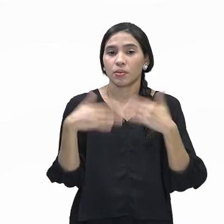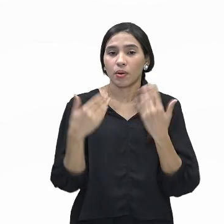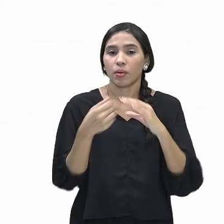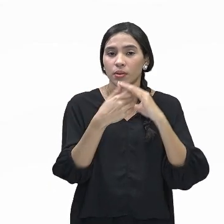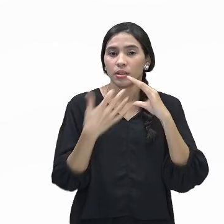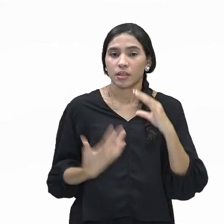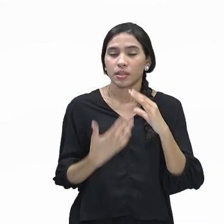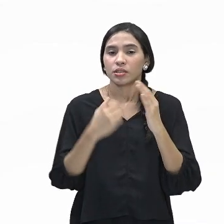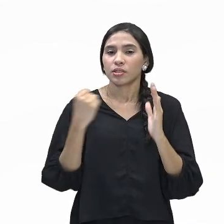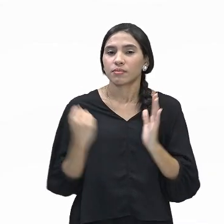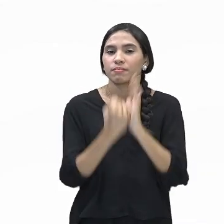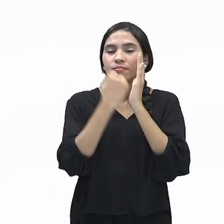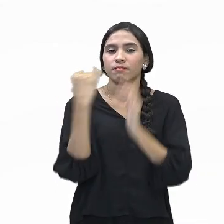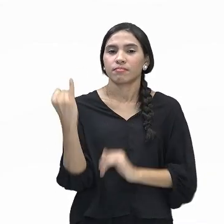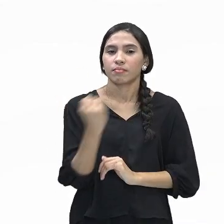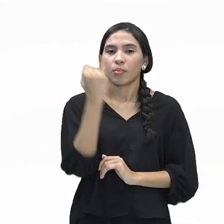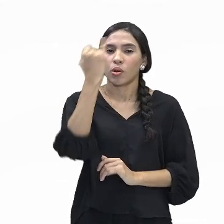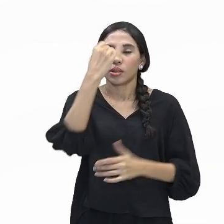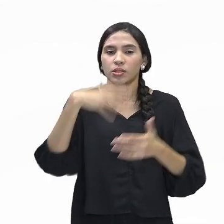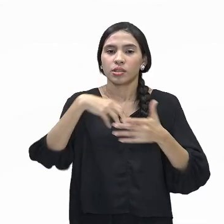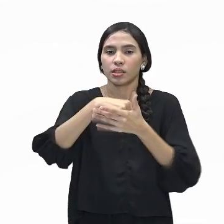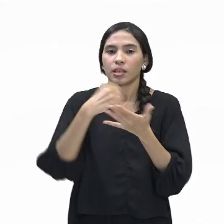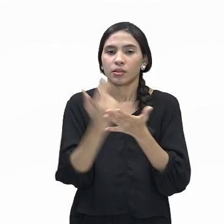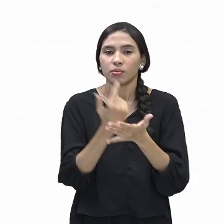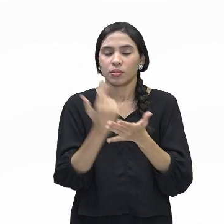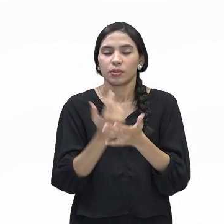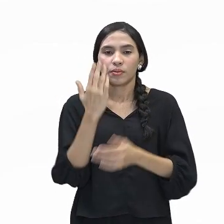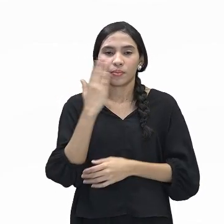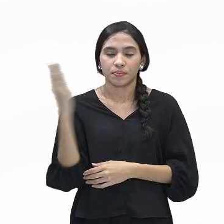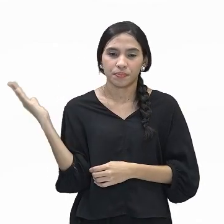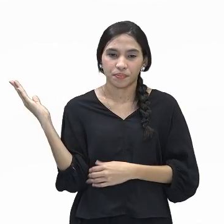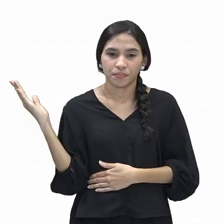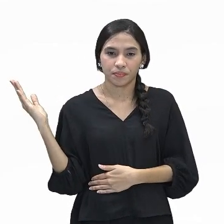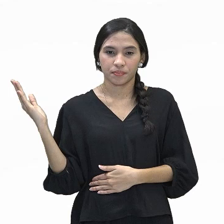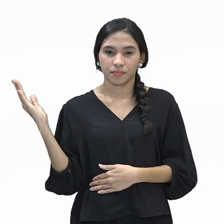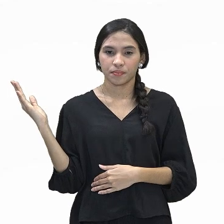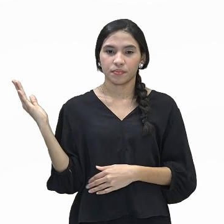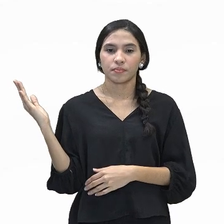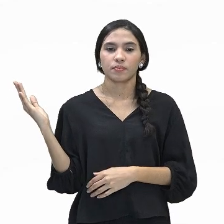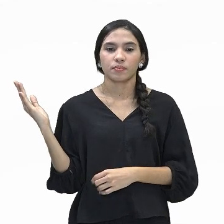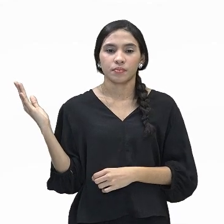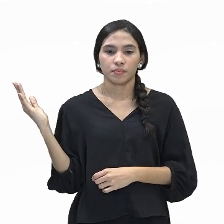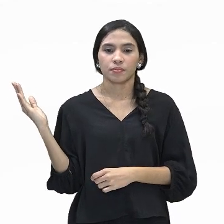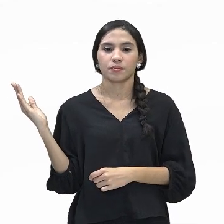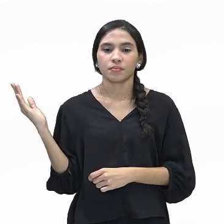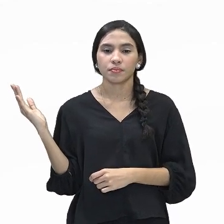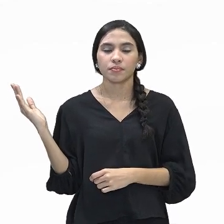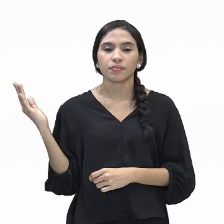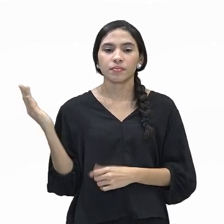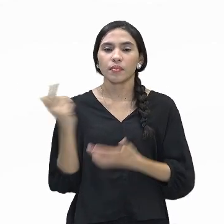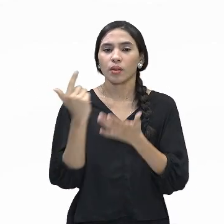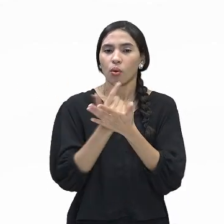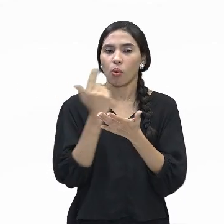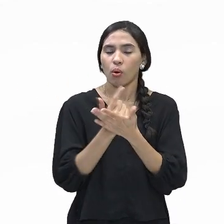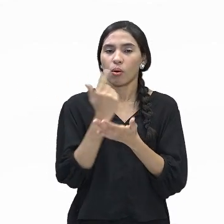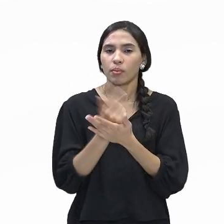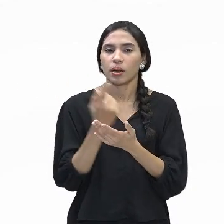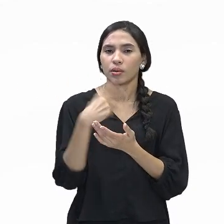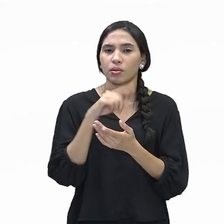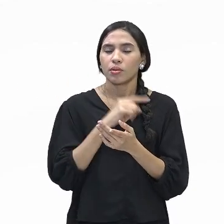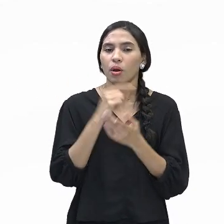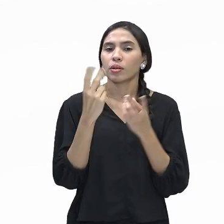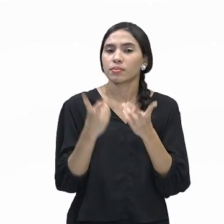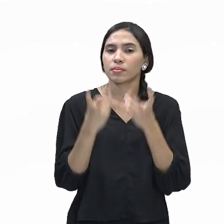características marcantes na obra de Guimarães Rosa. Vejam só. Guimarães Rosa, na obra dele, a gente vai